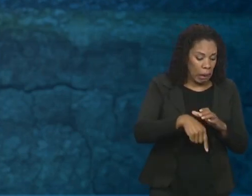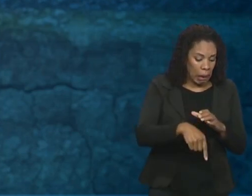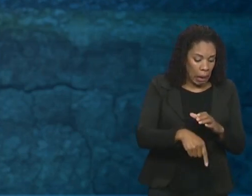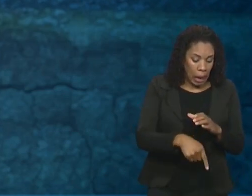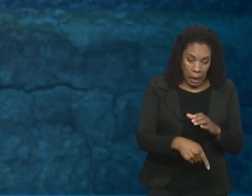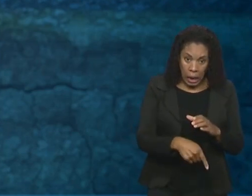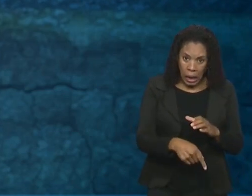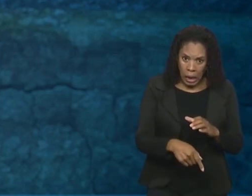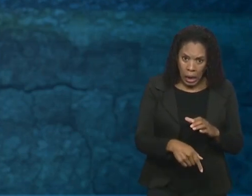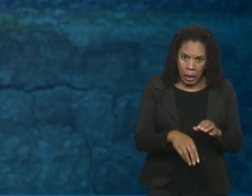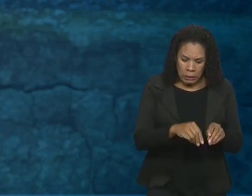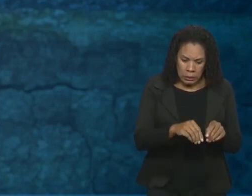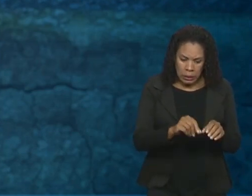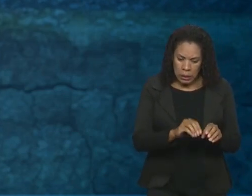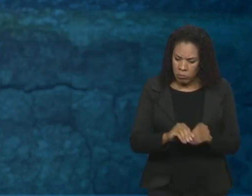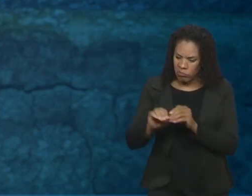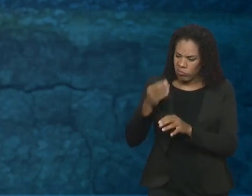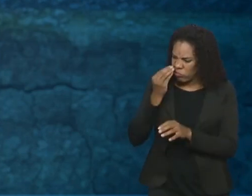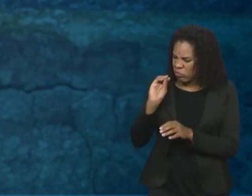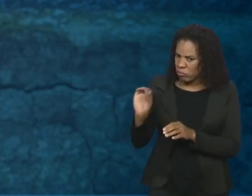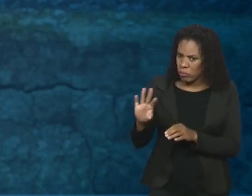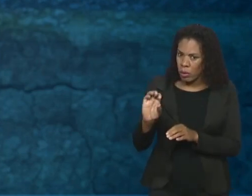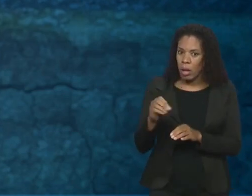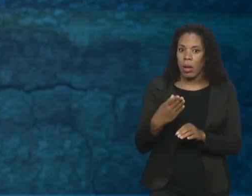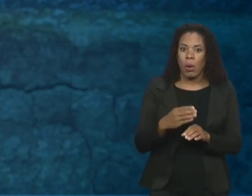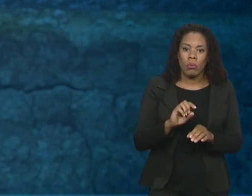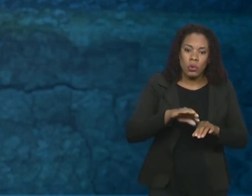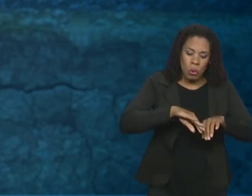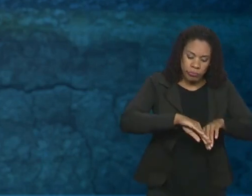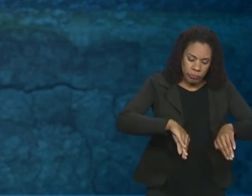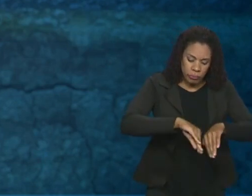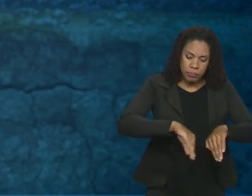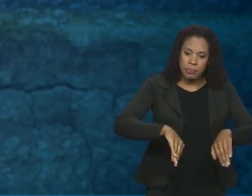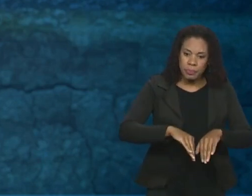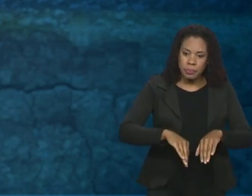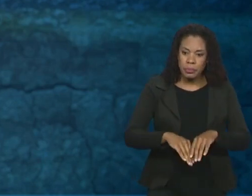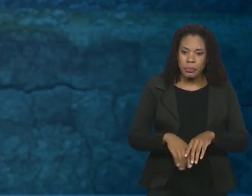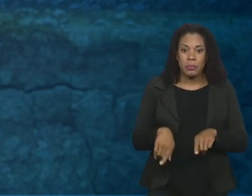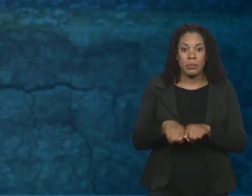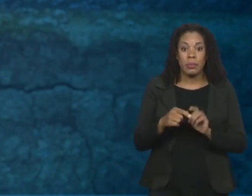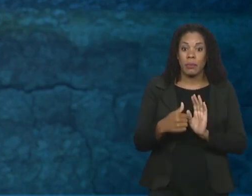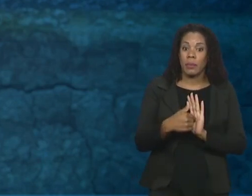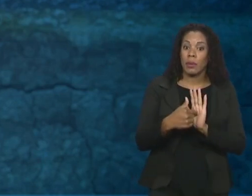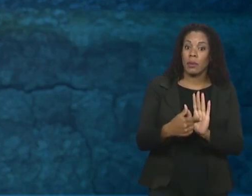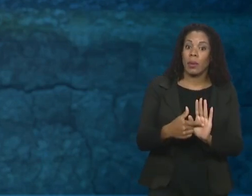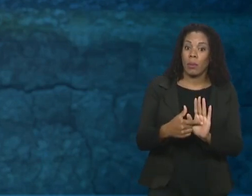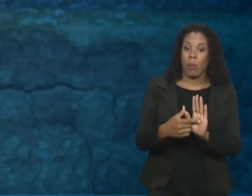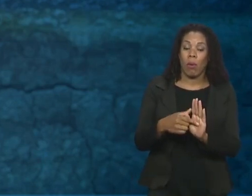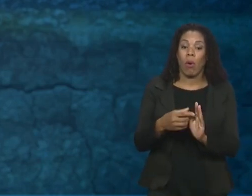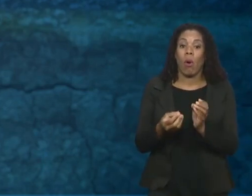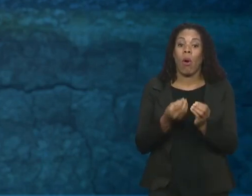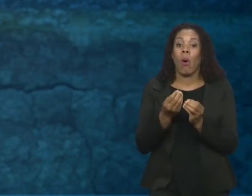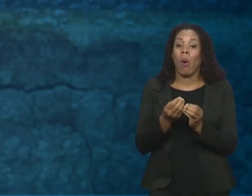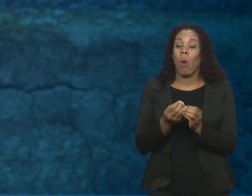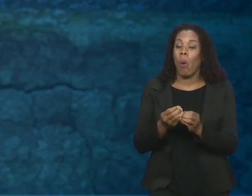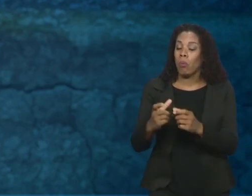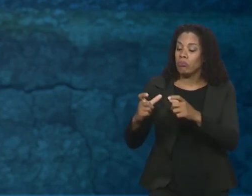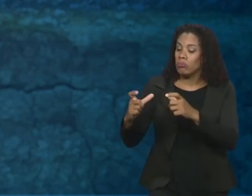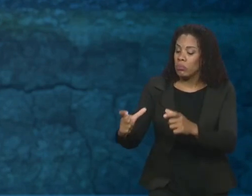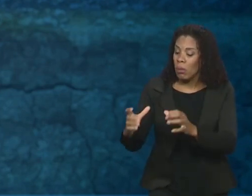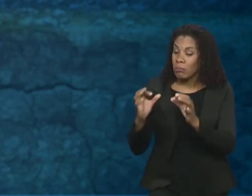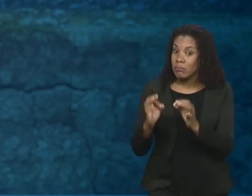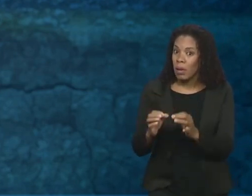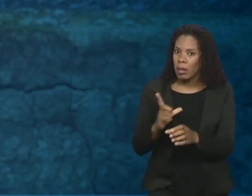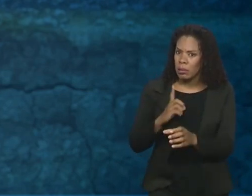de estabilização dos maciços. E, se for preciso, ele ainda indica o melhor local para o posicionamento das estruturas da obra.